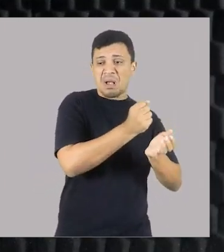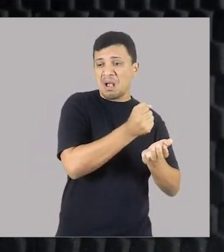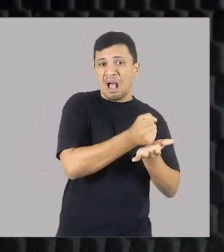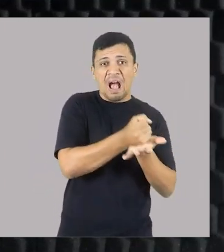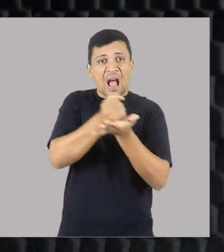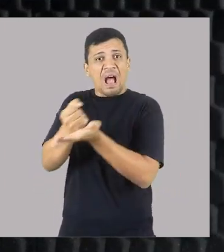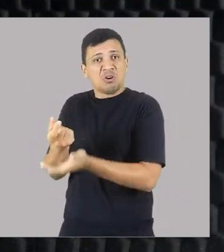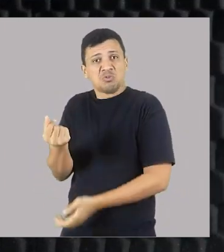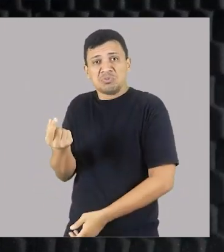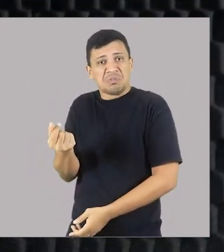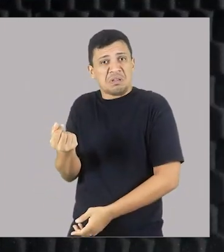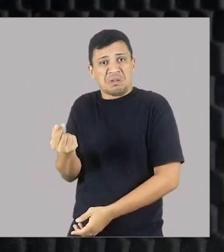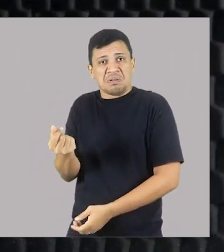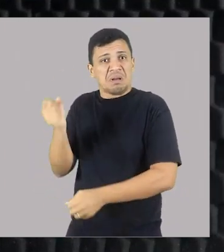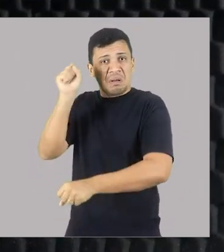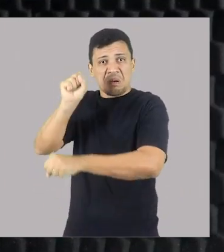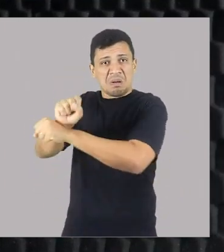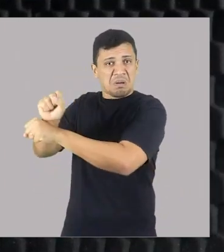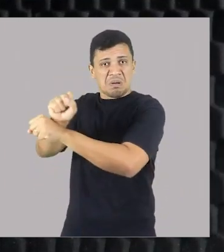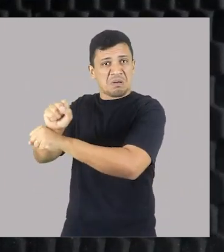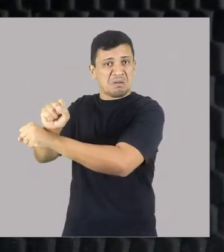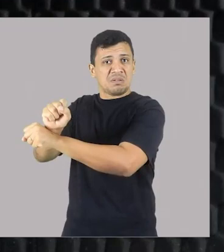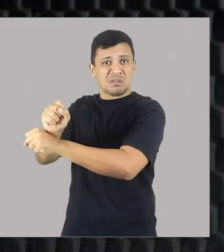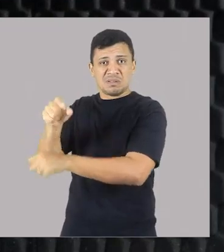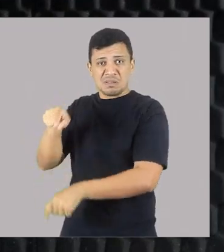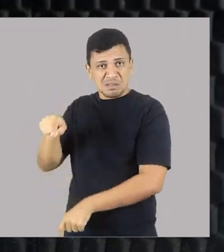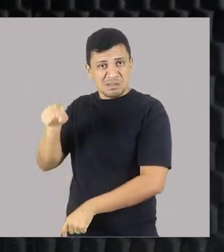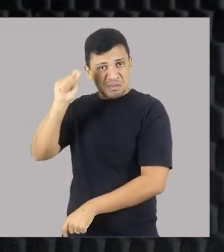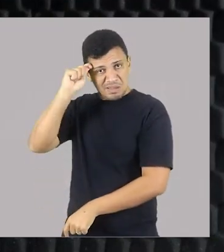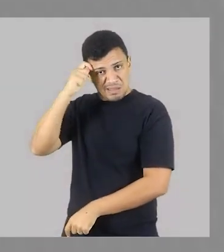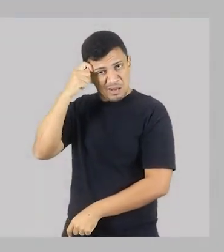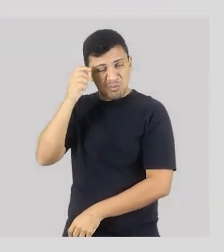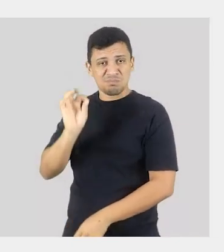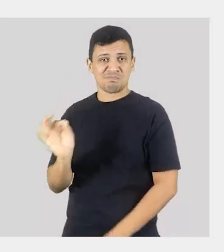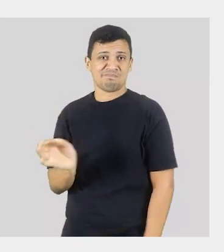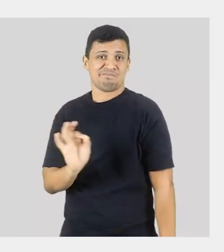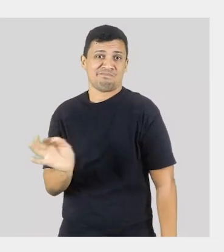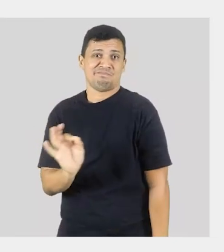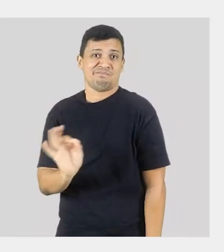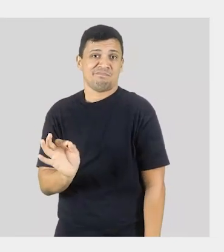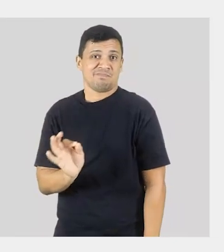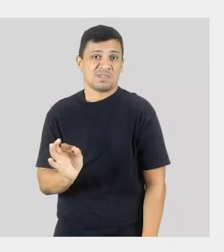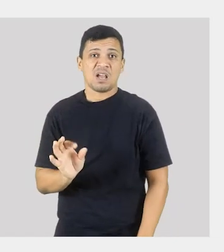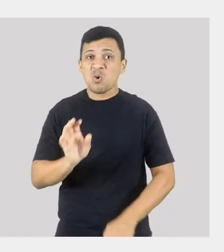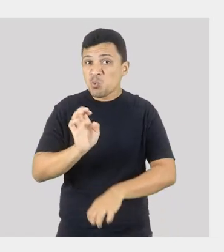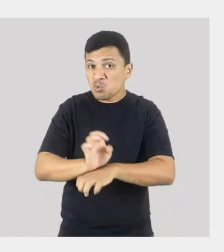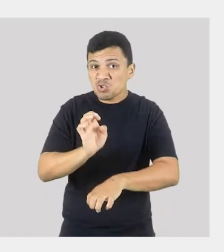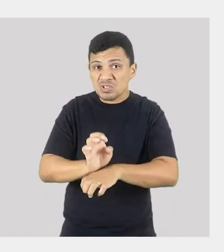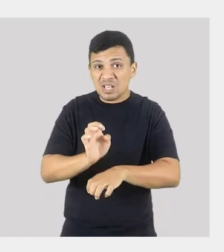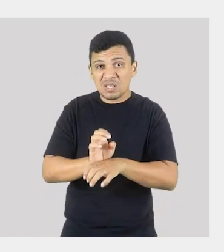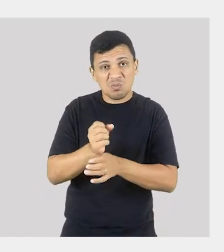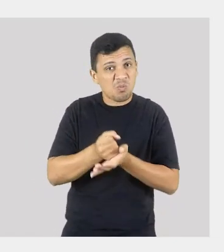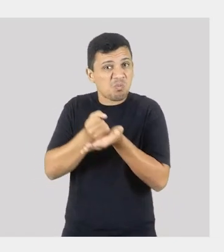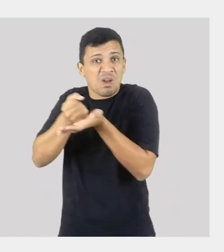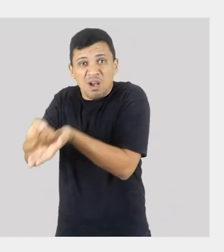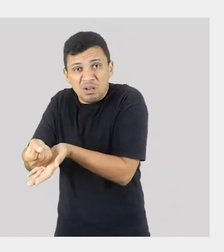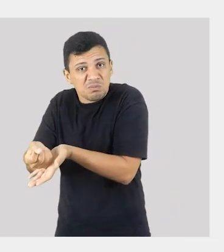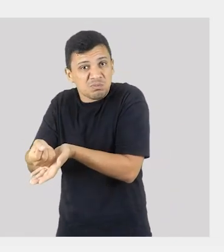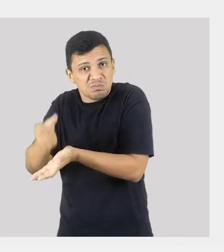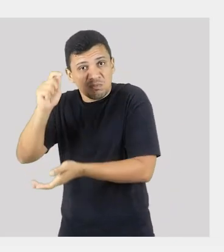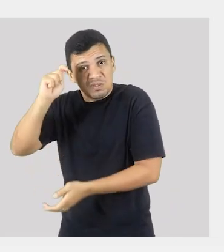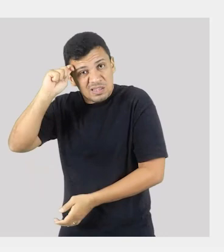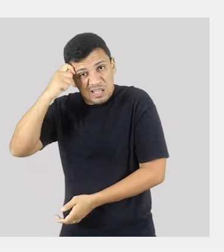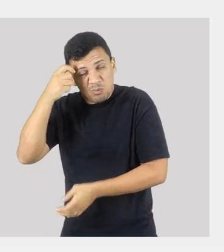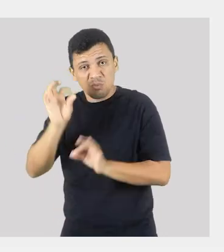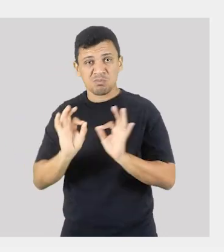próprio Estado fez isso. Foi seguro. Mas é preciso observar que esse processo abolicionista é fruto de um movimento